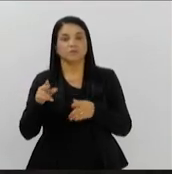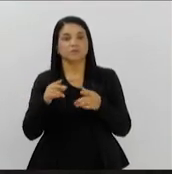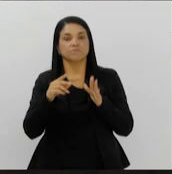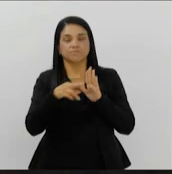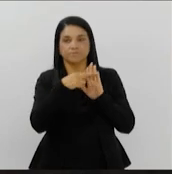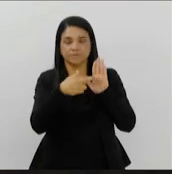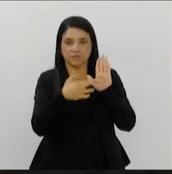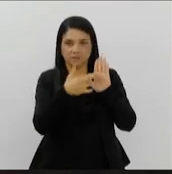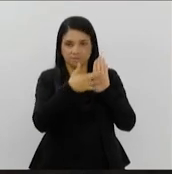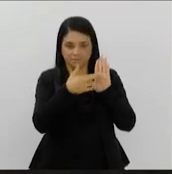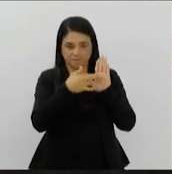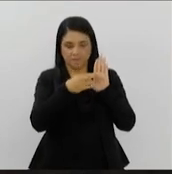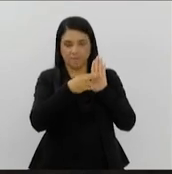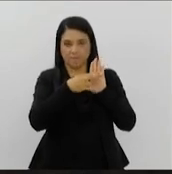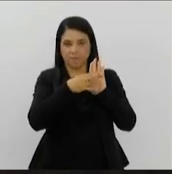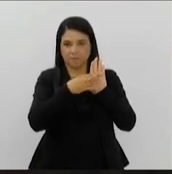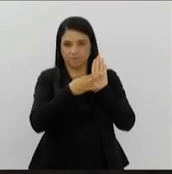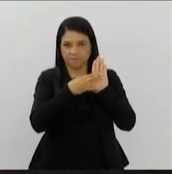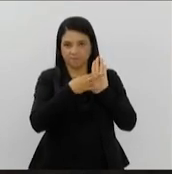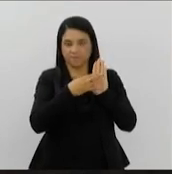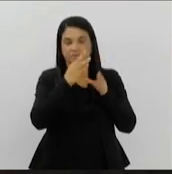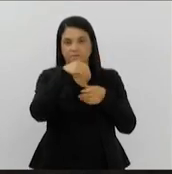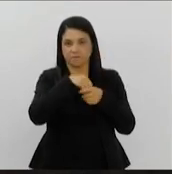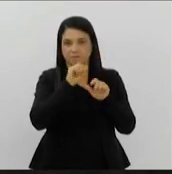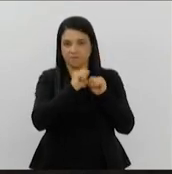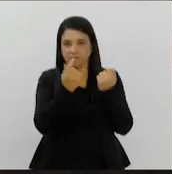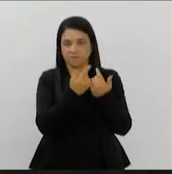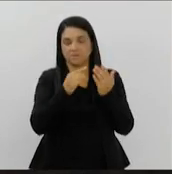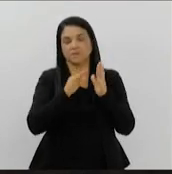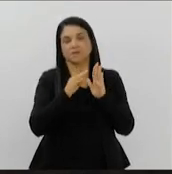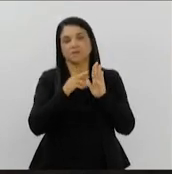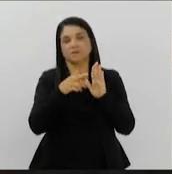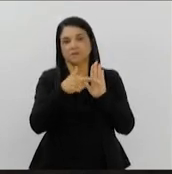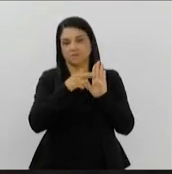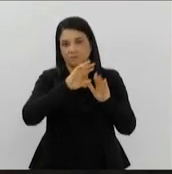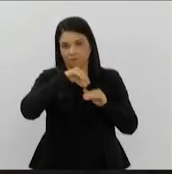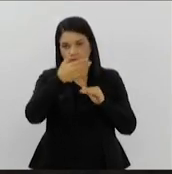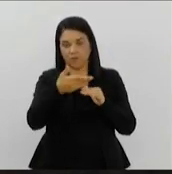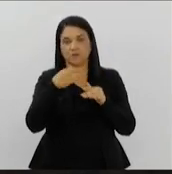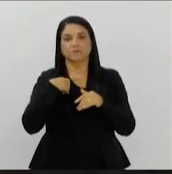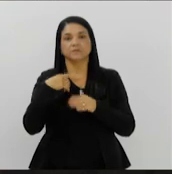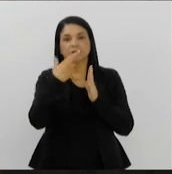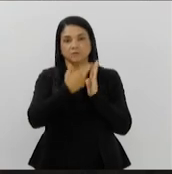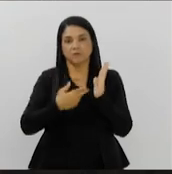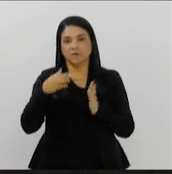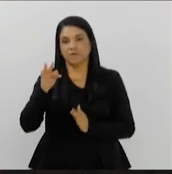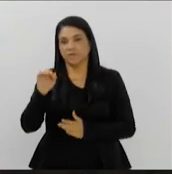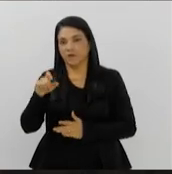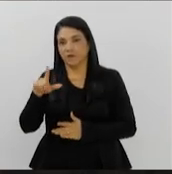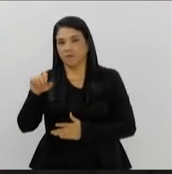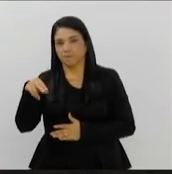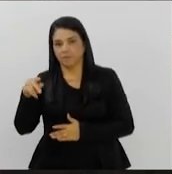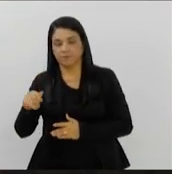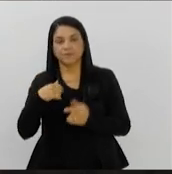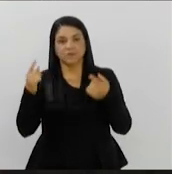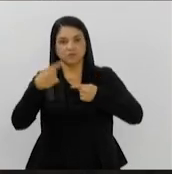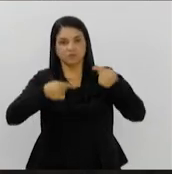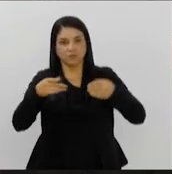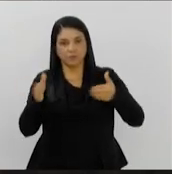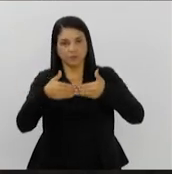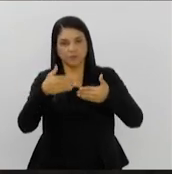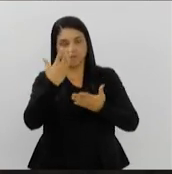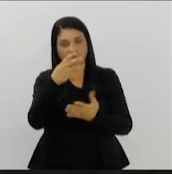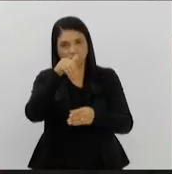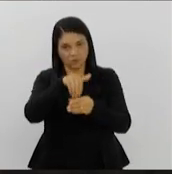Proposições Externas favorável. Relatoria do deputado Jorge Felipe Neto. Em discussão, não havendo quem queira discutir, encerrada a discussão. Em